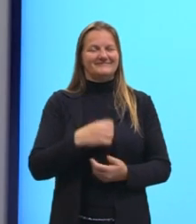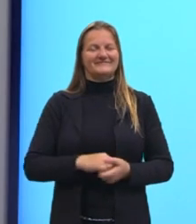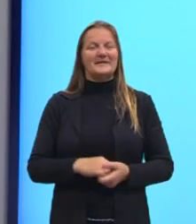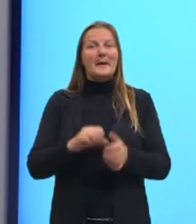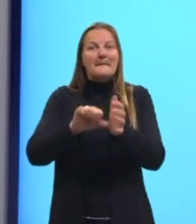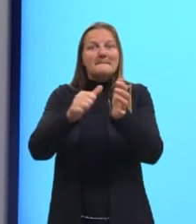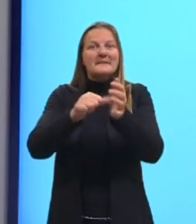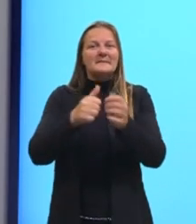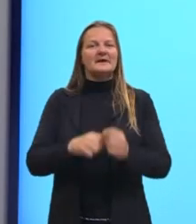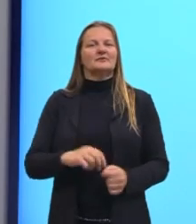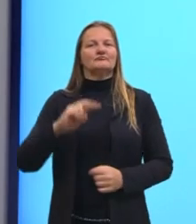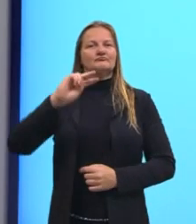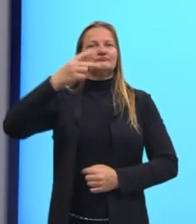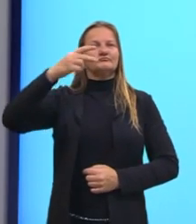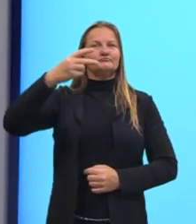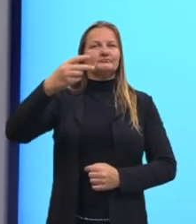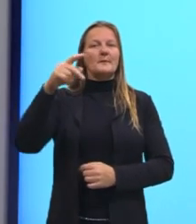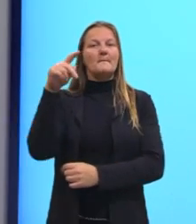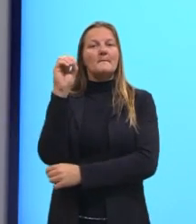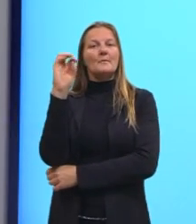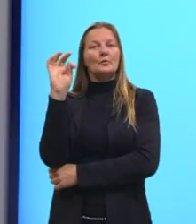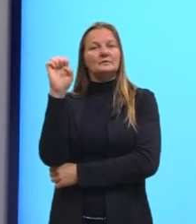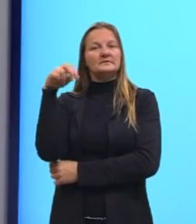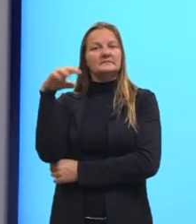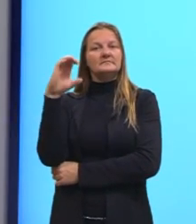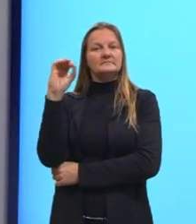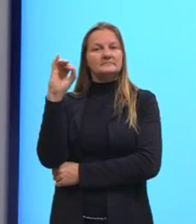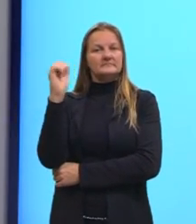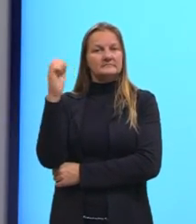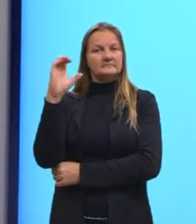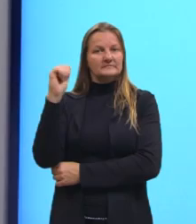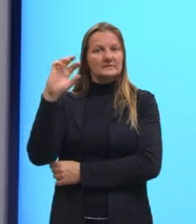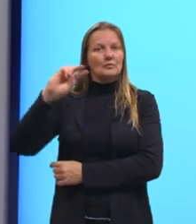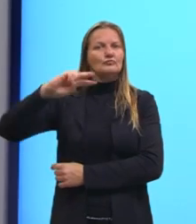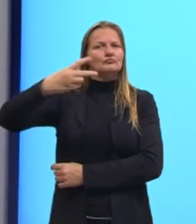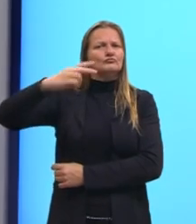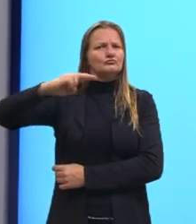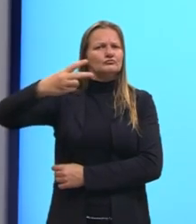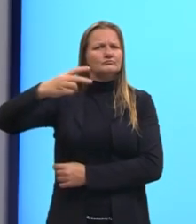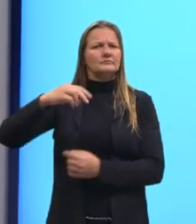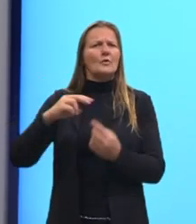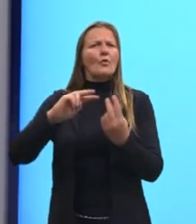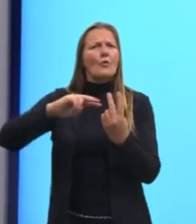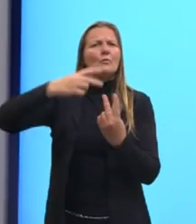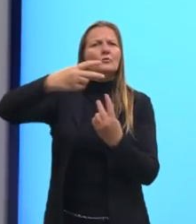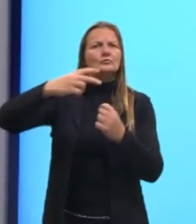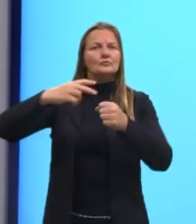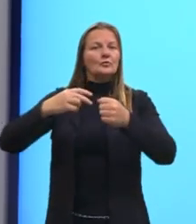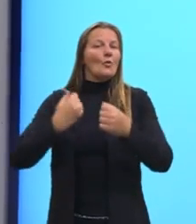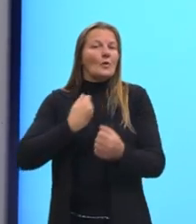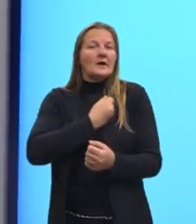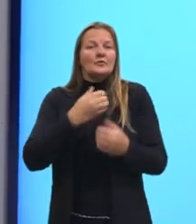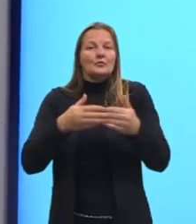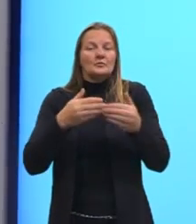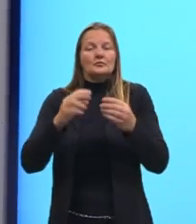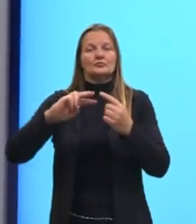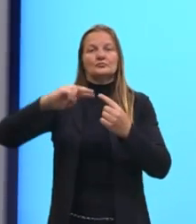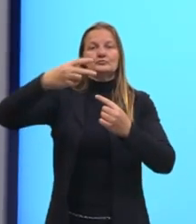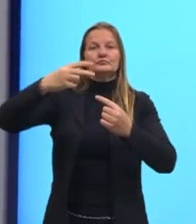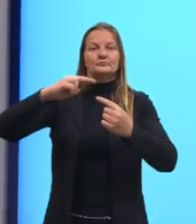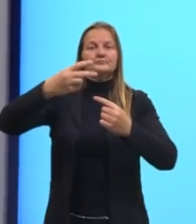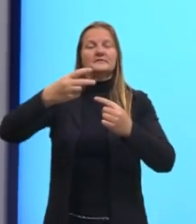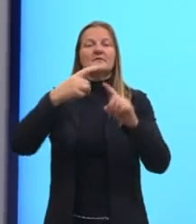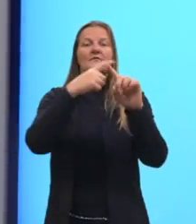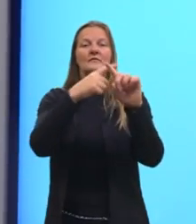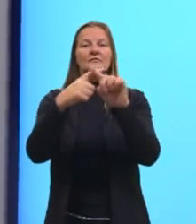vamos ver é a potenciação a potenciação ela é operação matemática que representa a multiplicação de